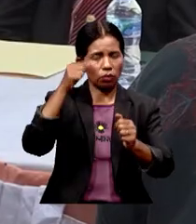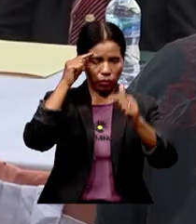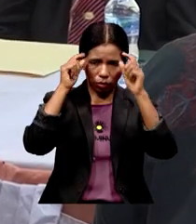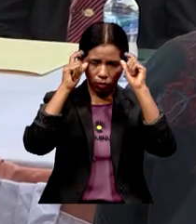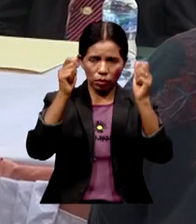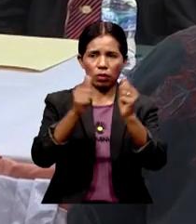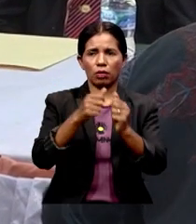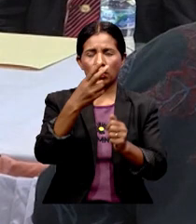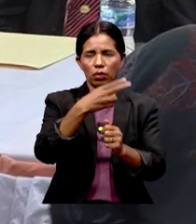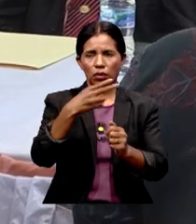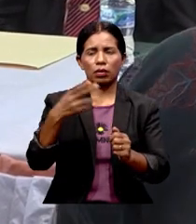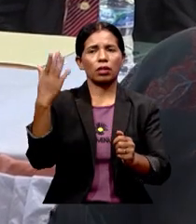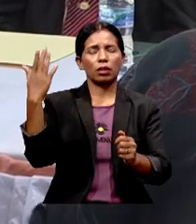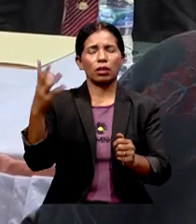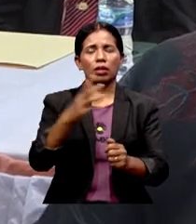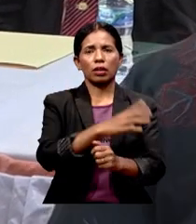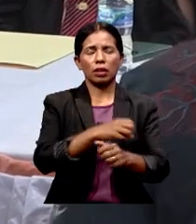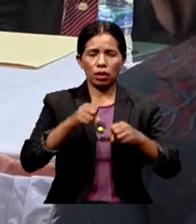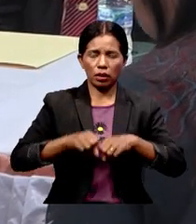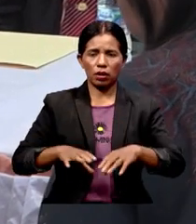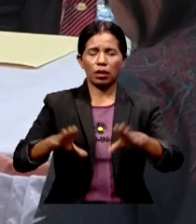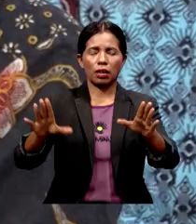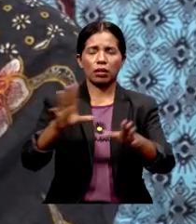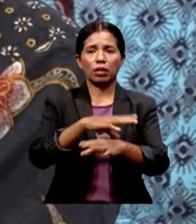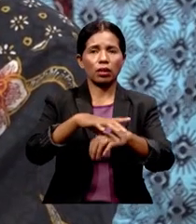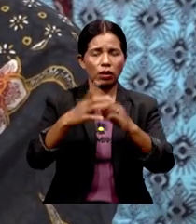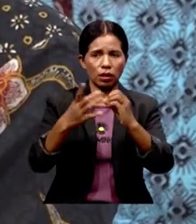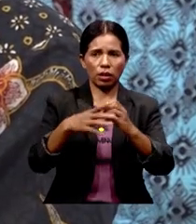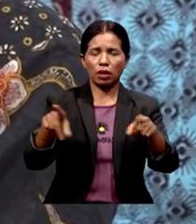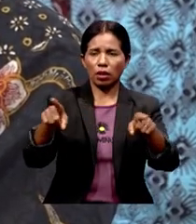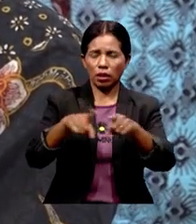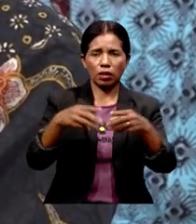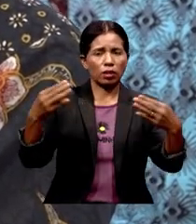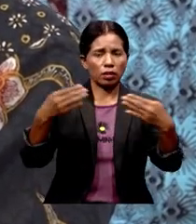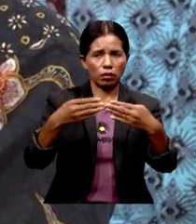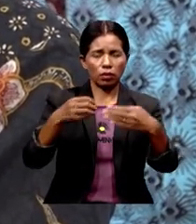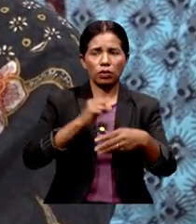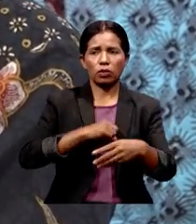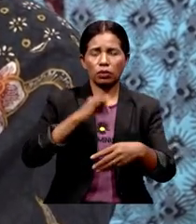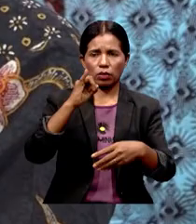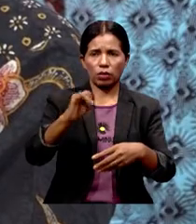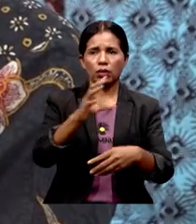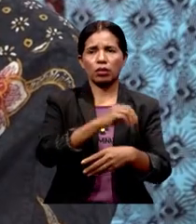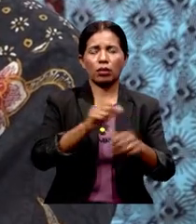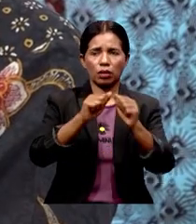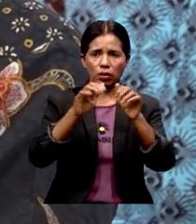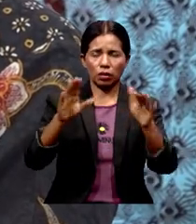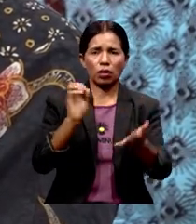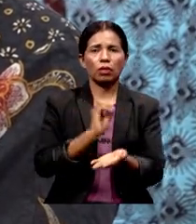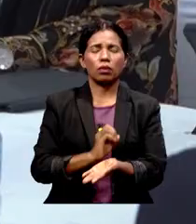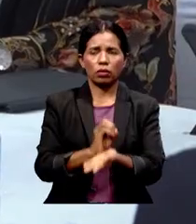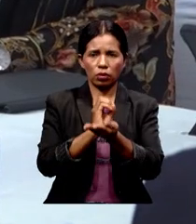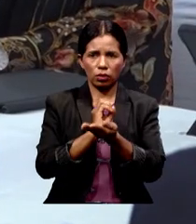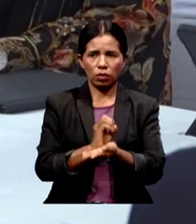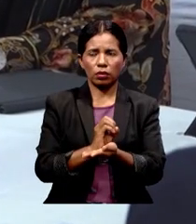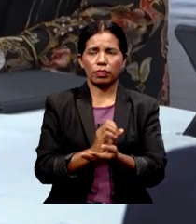e Indonésia e a área marítima, Aero no fronteira Hanesa Motain, Cova Lima no região administrativa especial